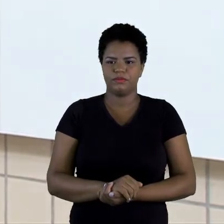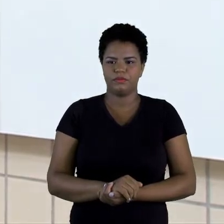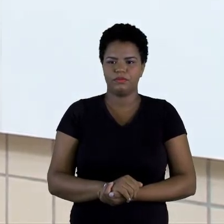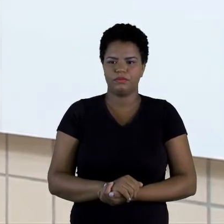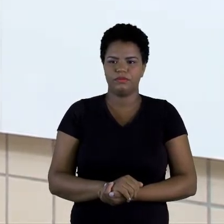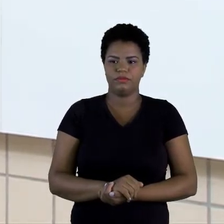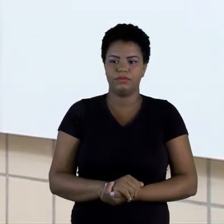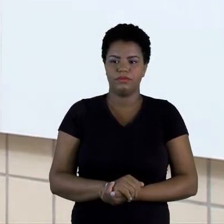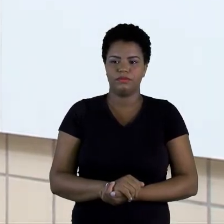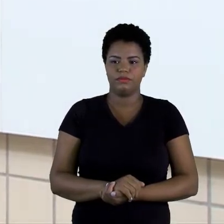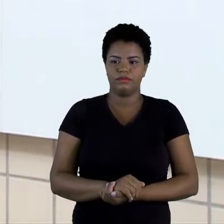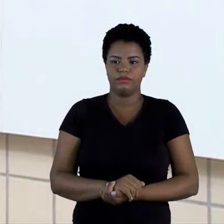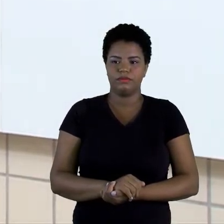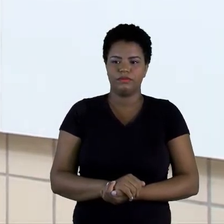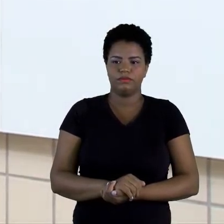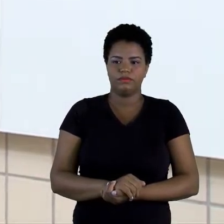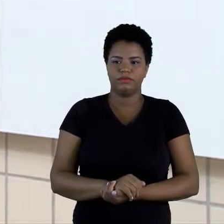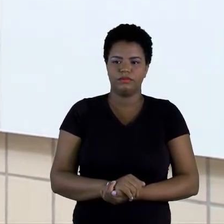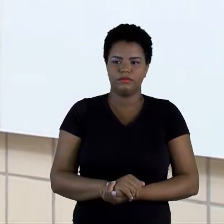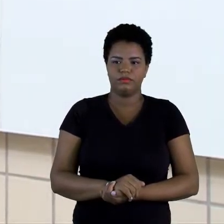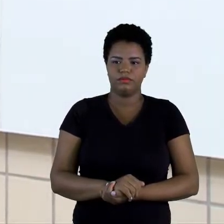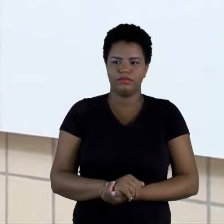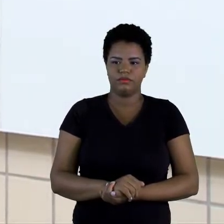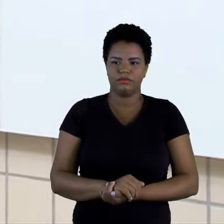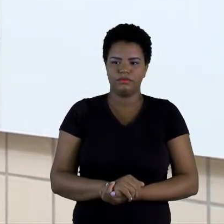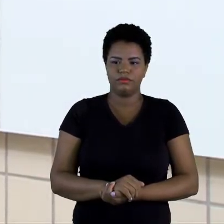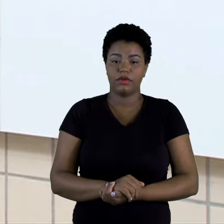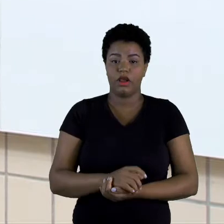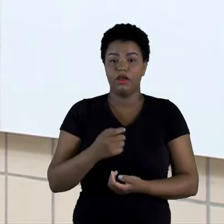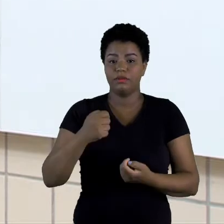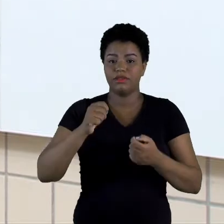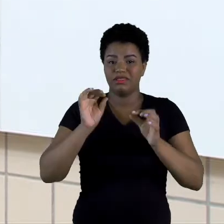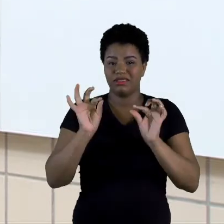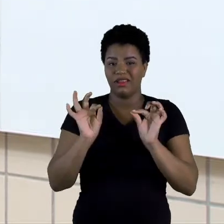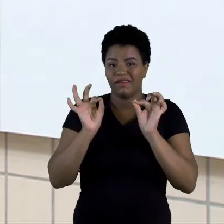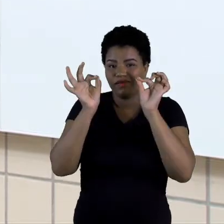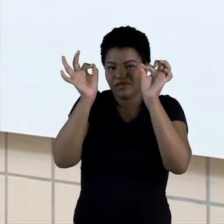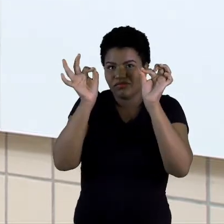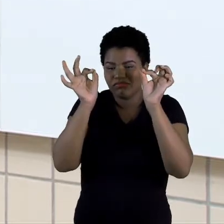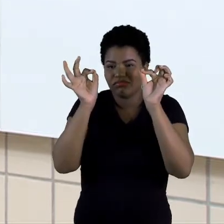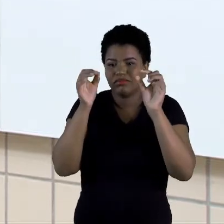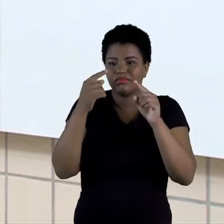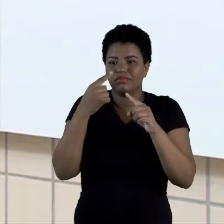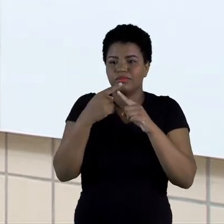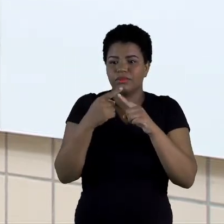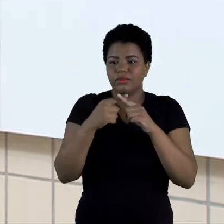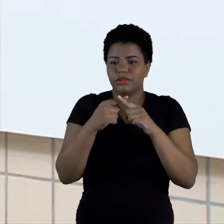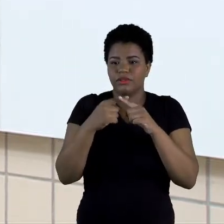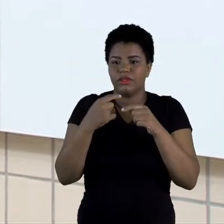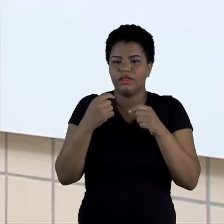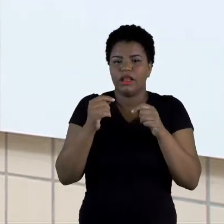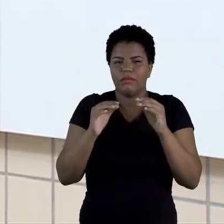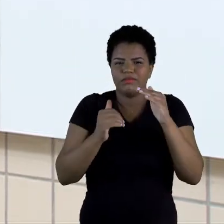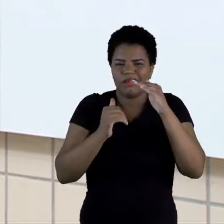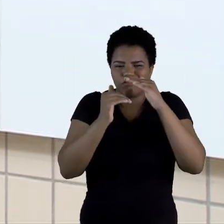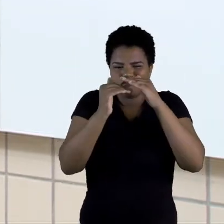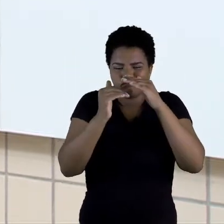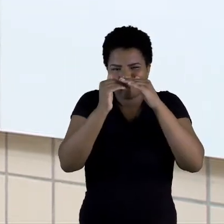E eu vou ter que puxar um pouquinho aqui, gente, ó. Pra quê? Pra desapertar.